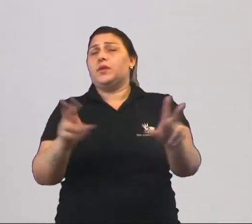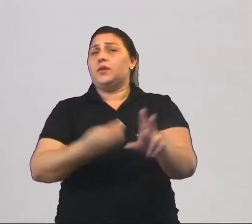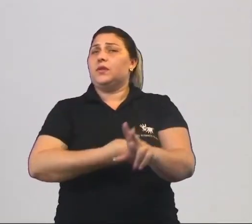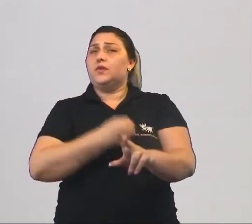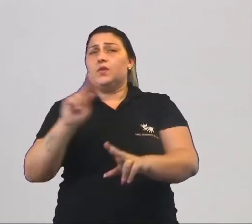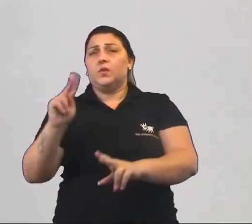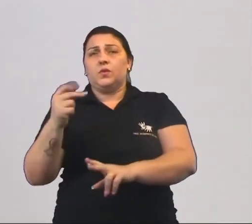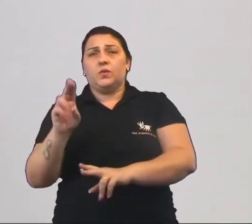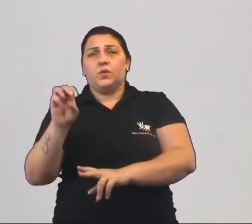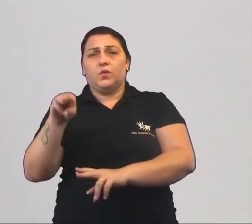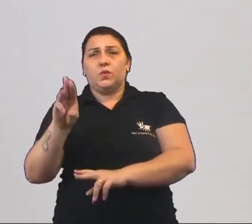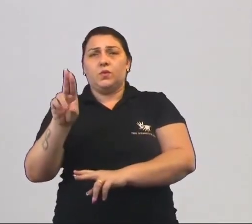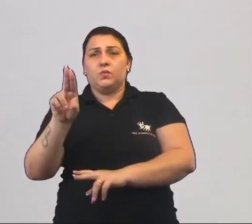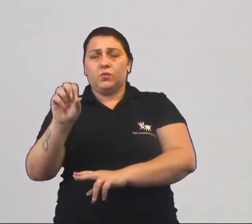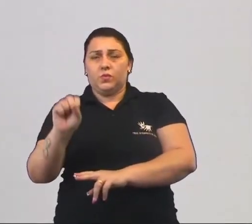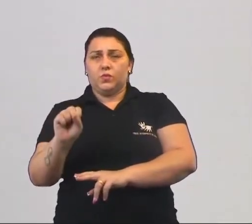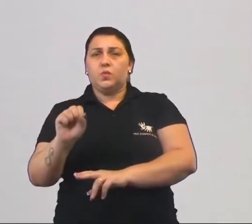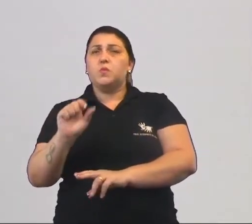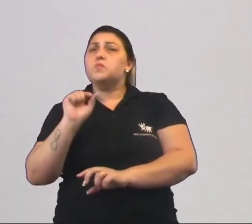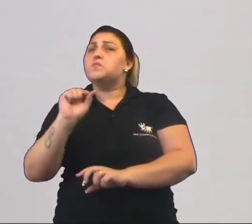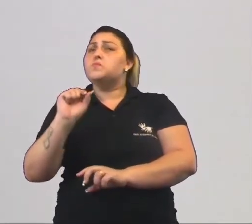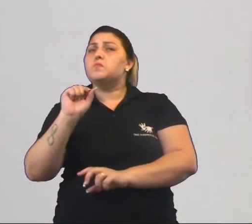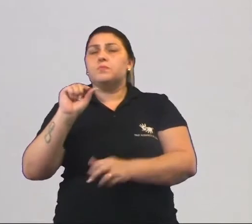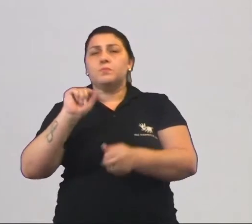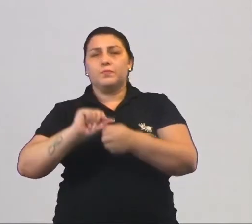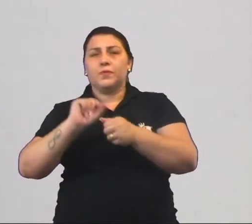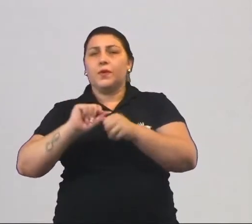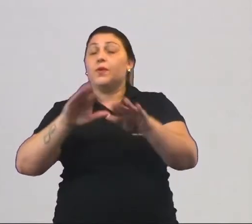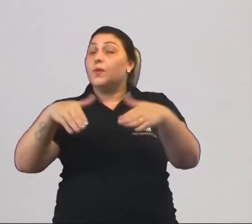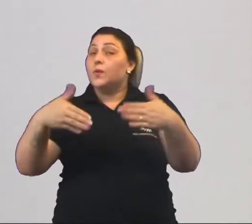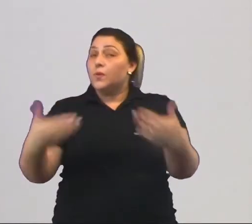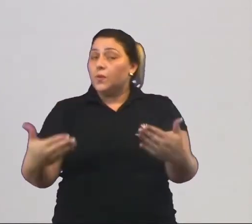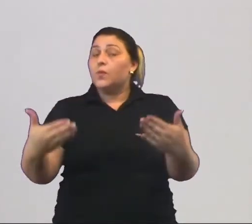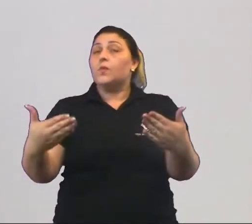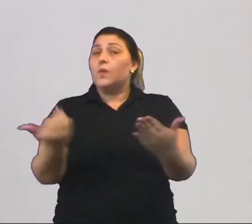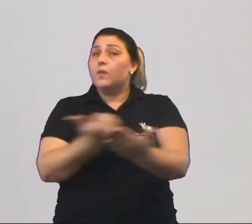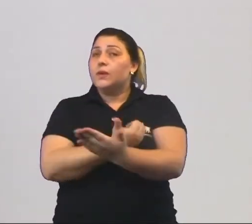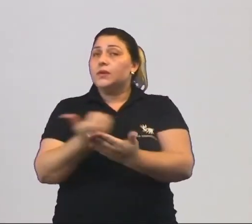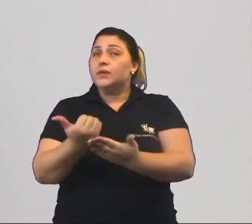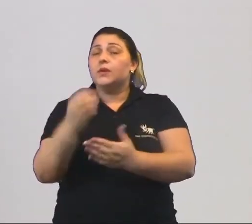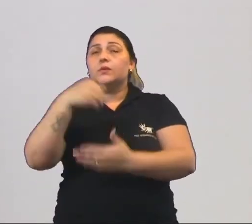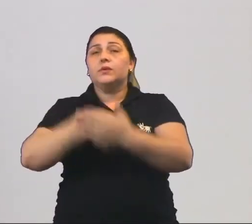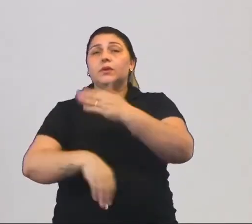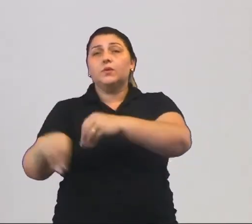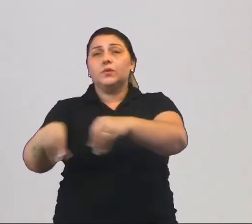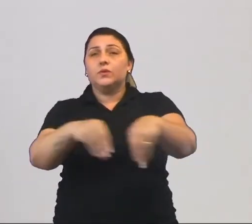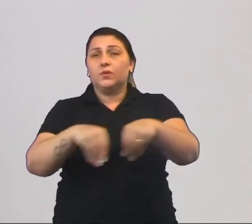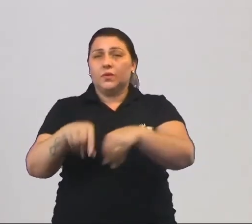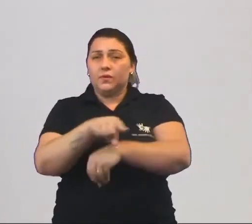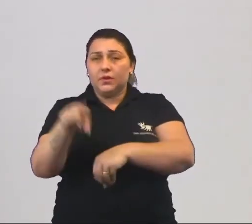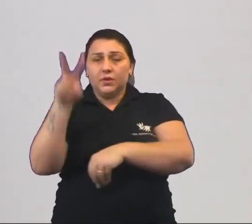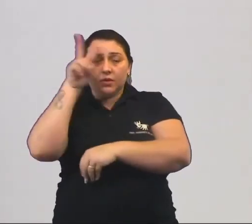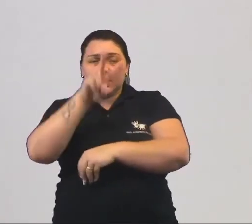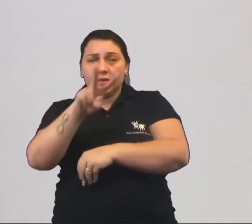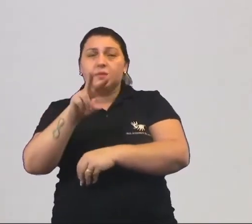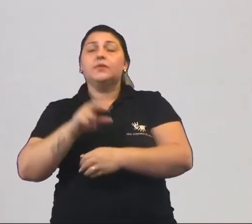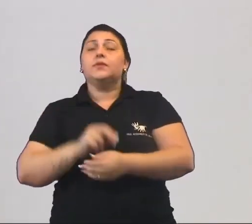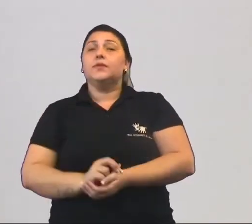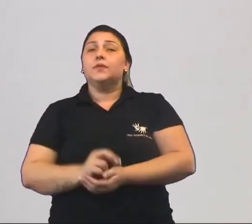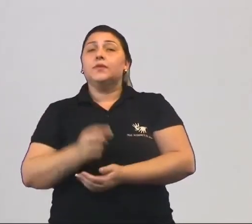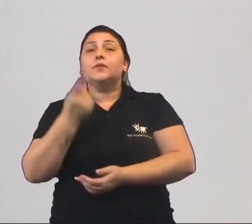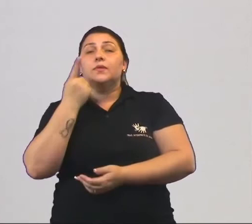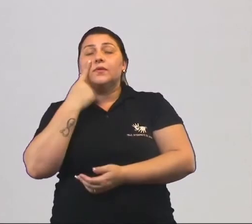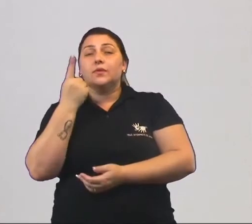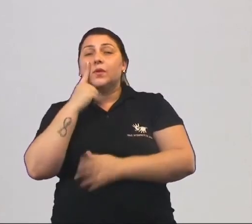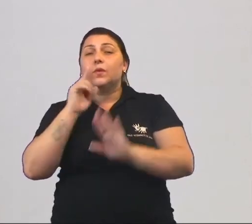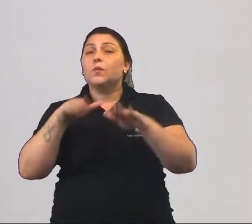presença de humus no solo humoso? O que ele vai fazer? Qual a sua ação no solo? Vocês conseguem lembrar? Nós conseguimos